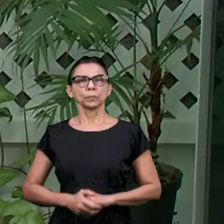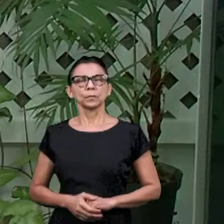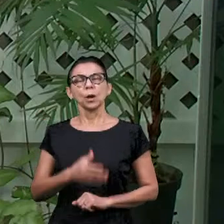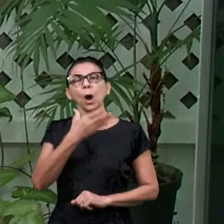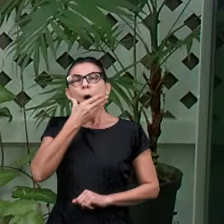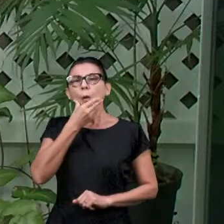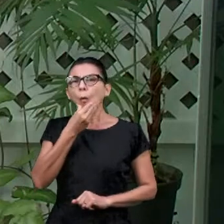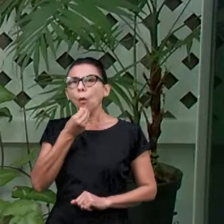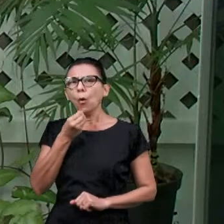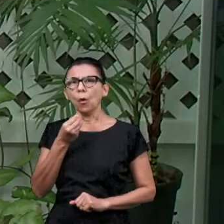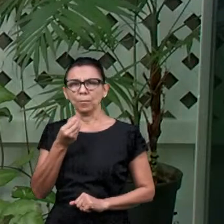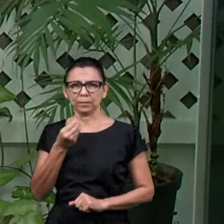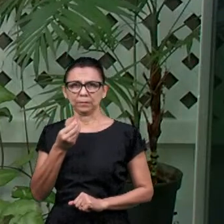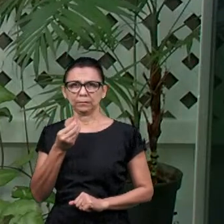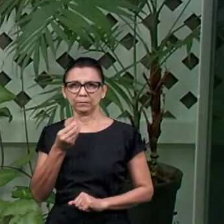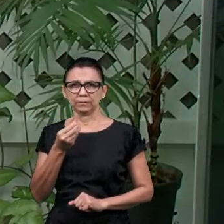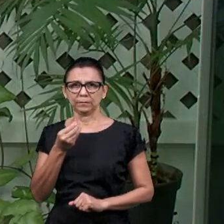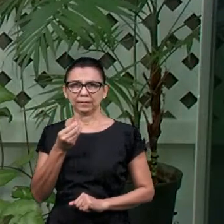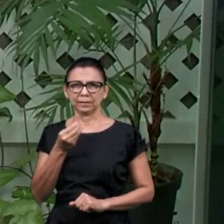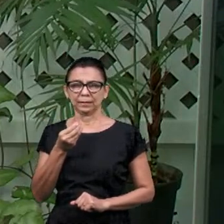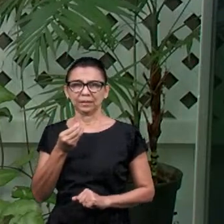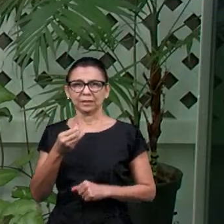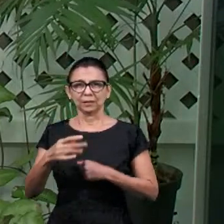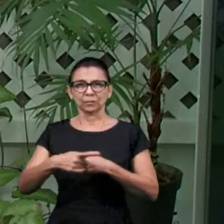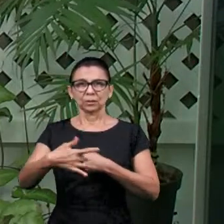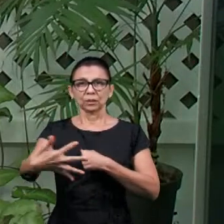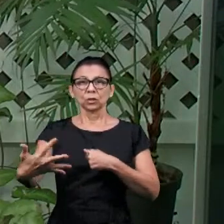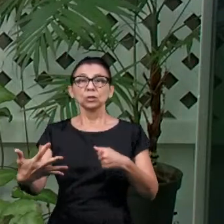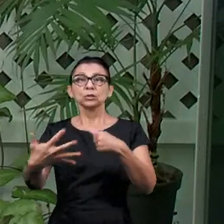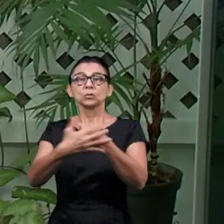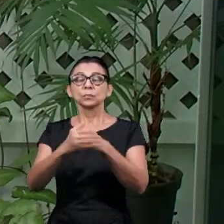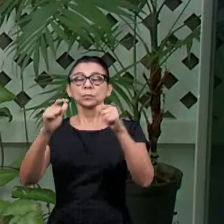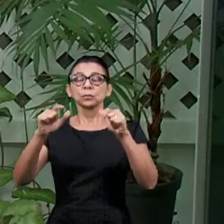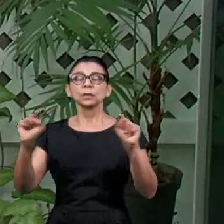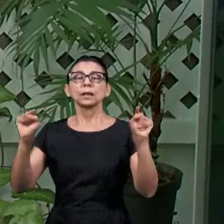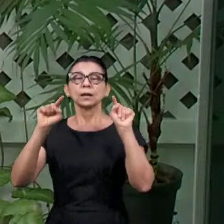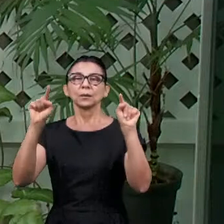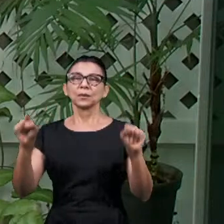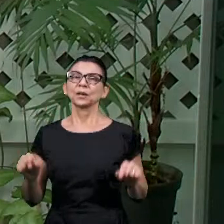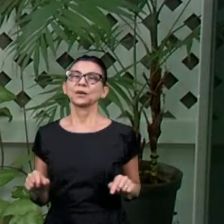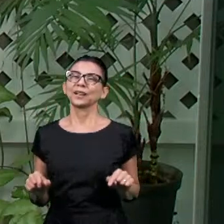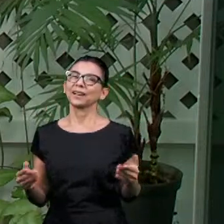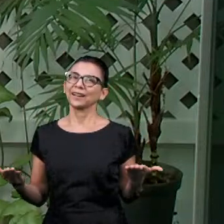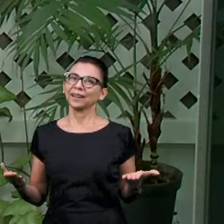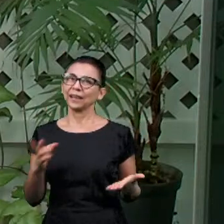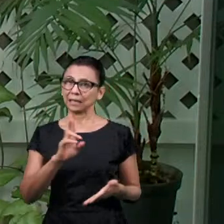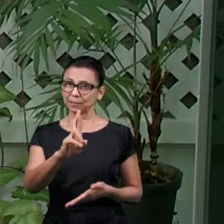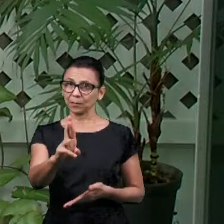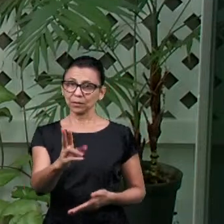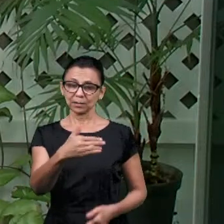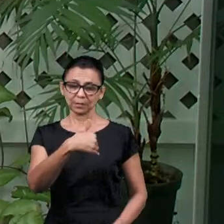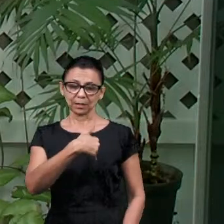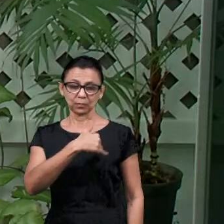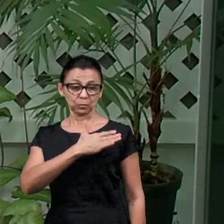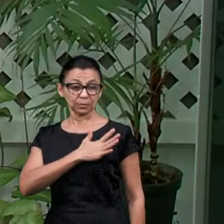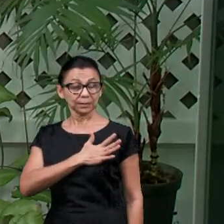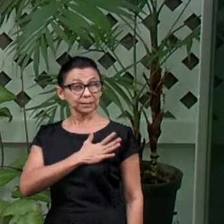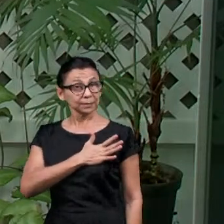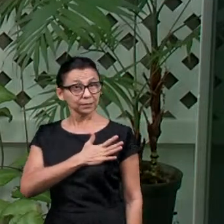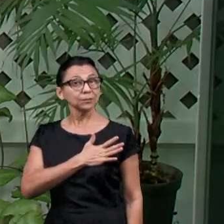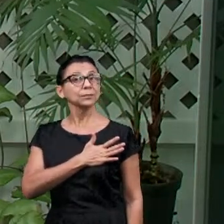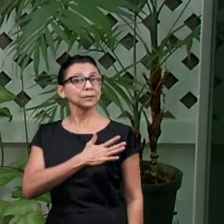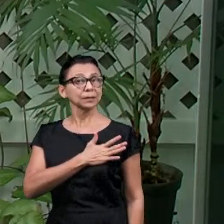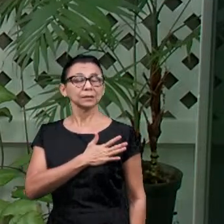A resposta ficou simples, né? Escondi a tua palavra no meu coração. Aí, porque veja aqui, meus